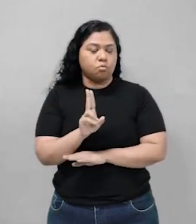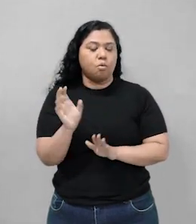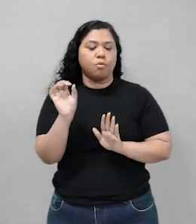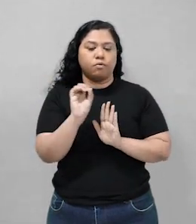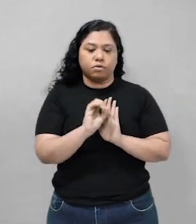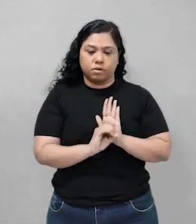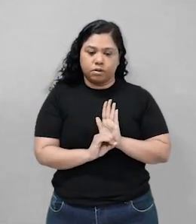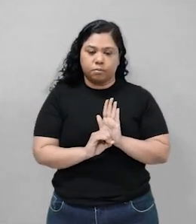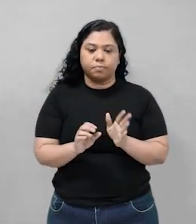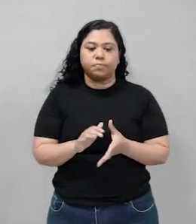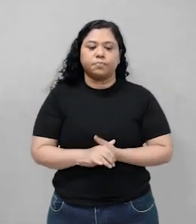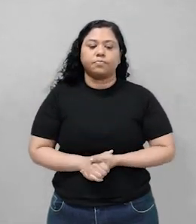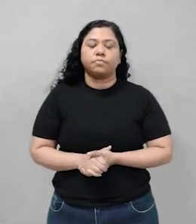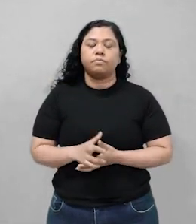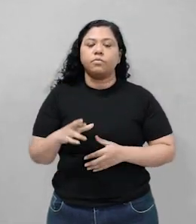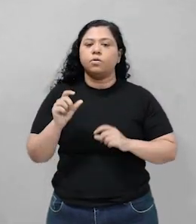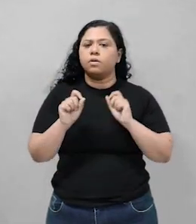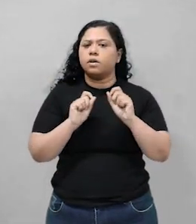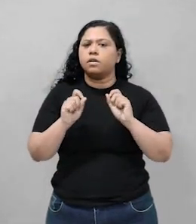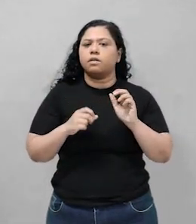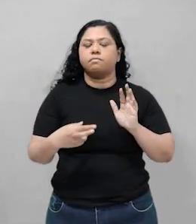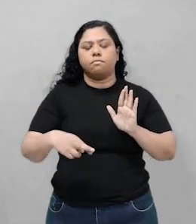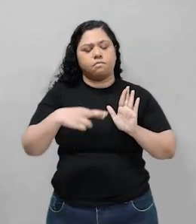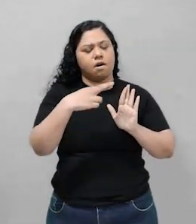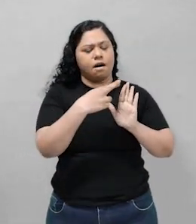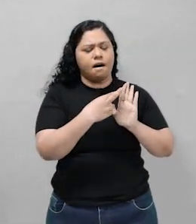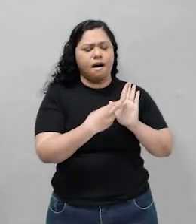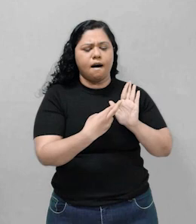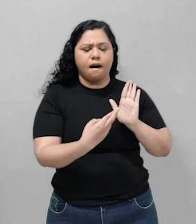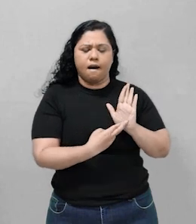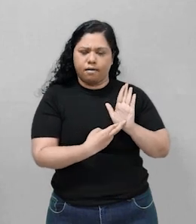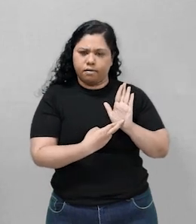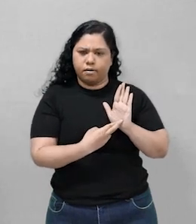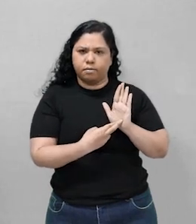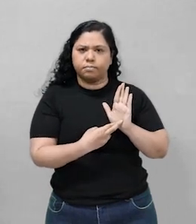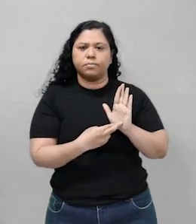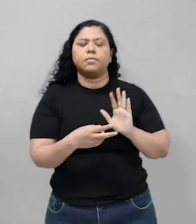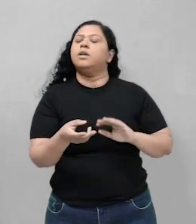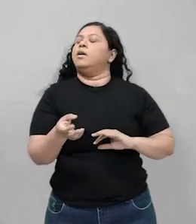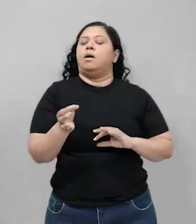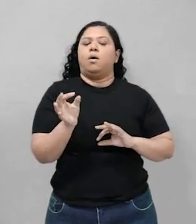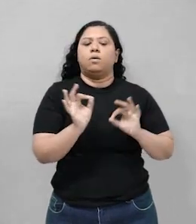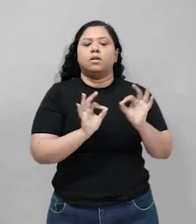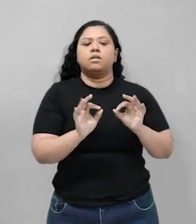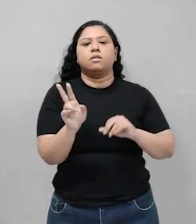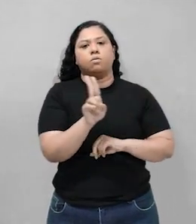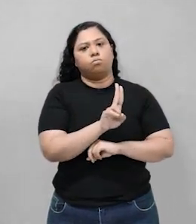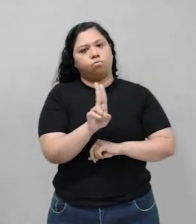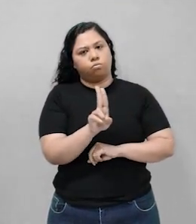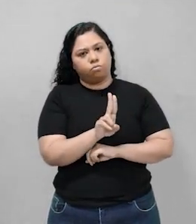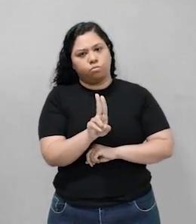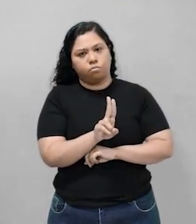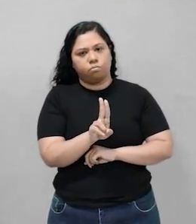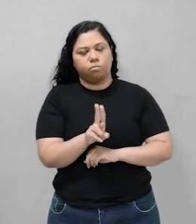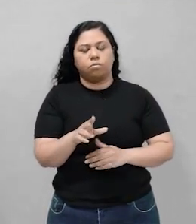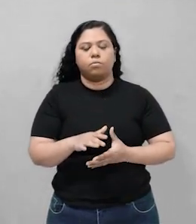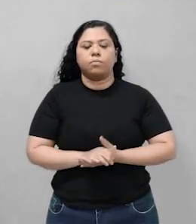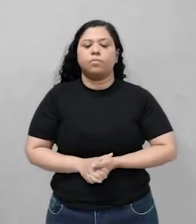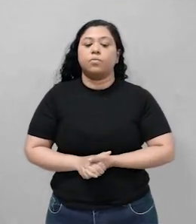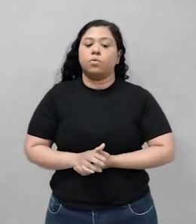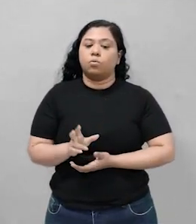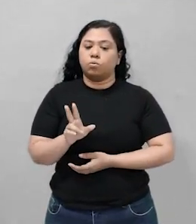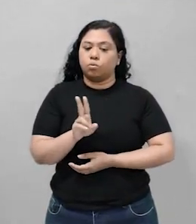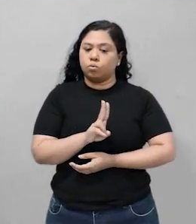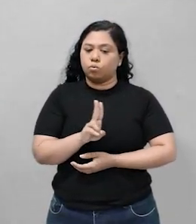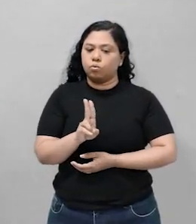Então, nomenclatura são as regras para a gente dar nome ao composto. O nome de um composto